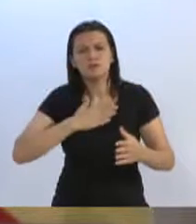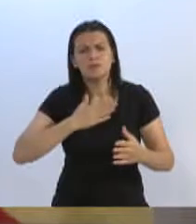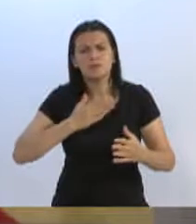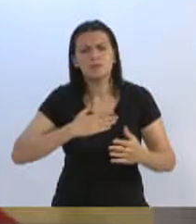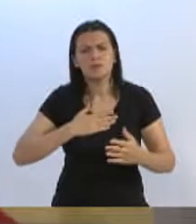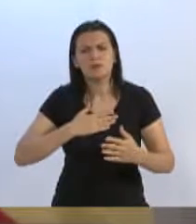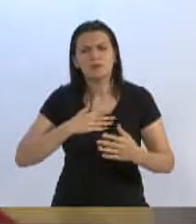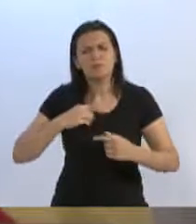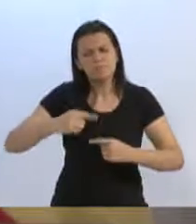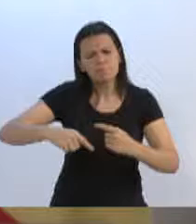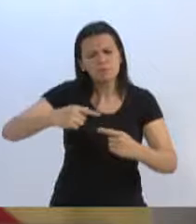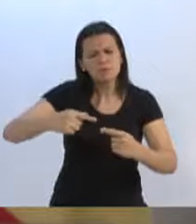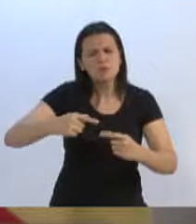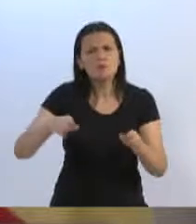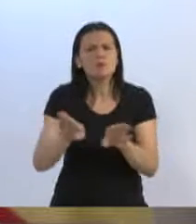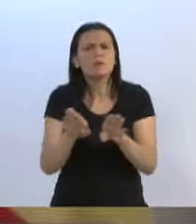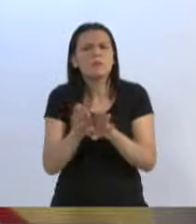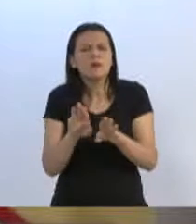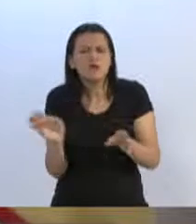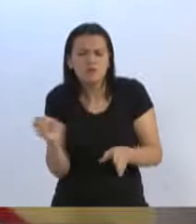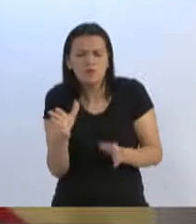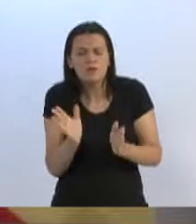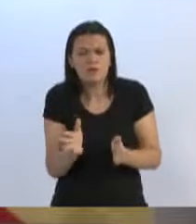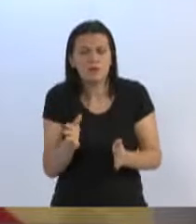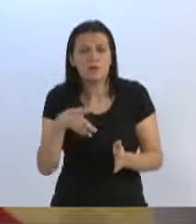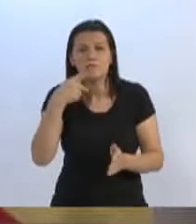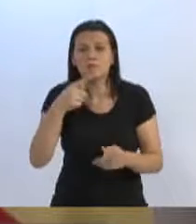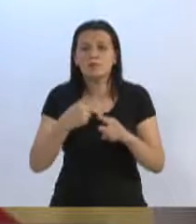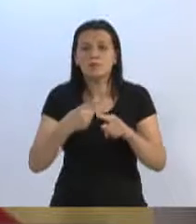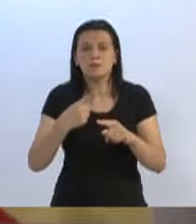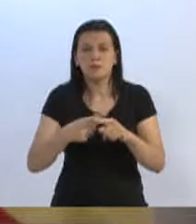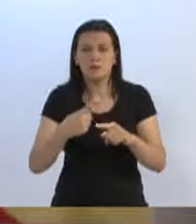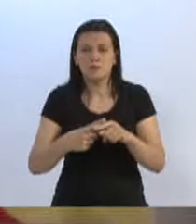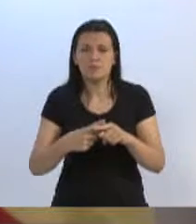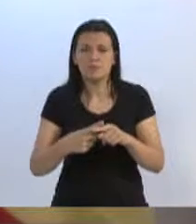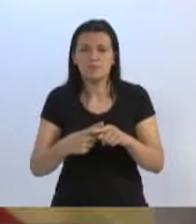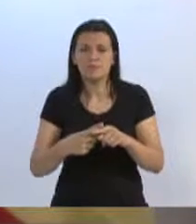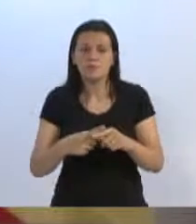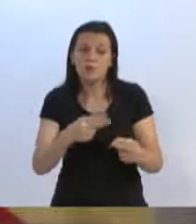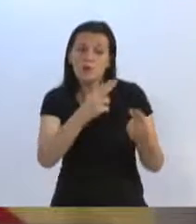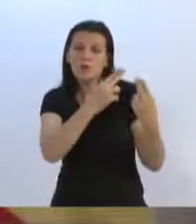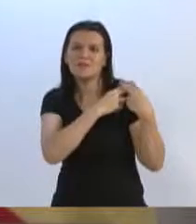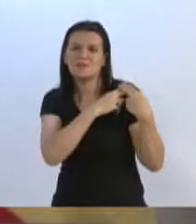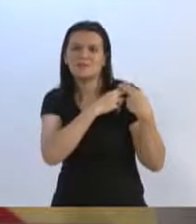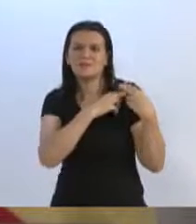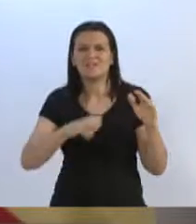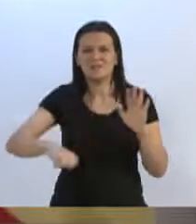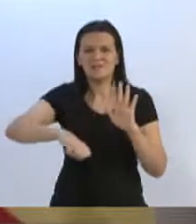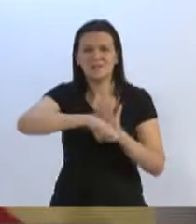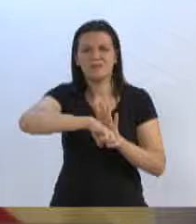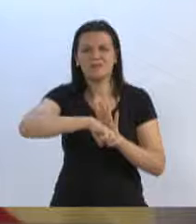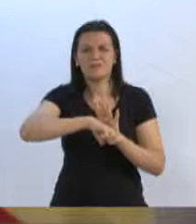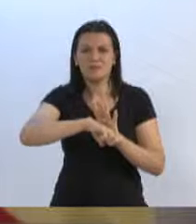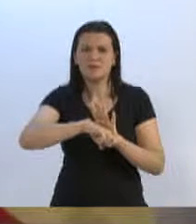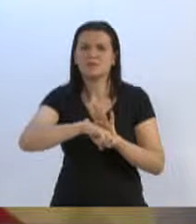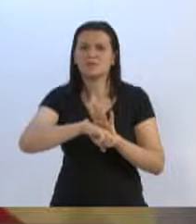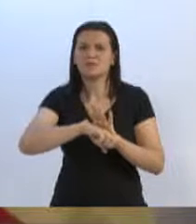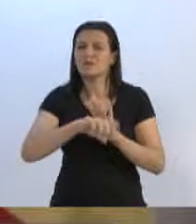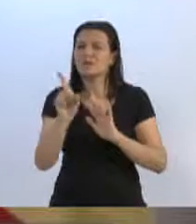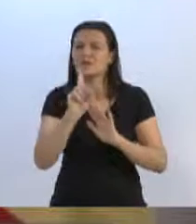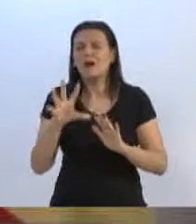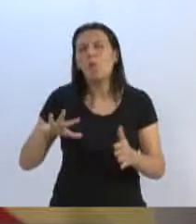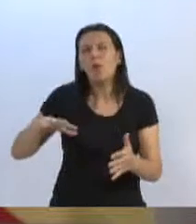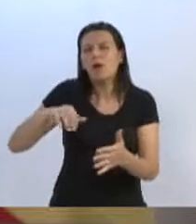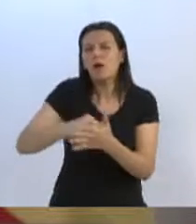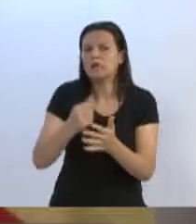geração e com as gerações mais novas. Digo isso porque o autor desse crime, e é bom a gente destacar aqui, que foi um crime e não um